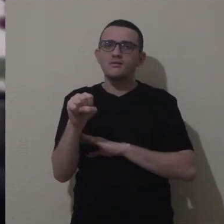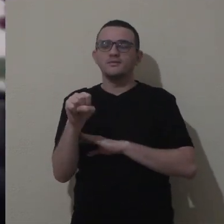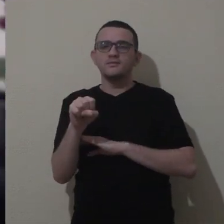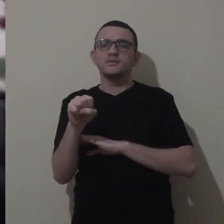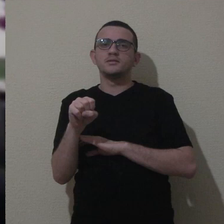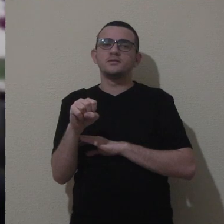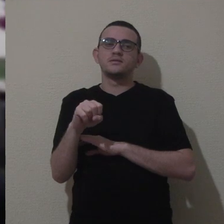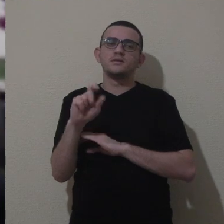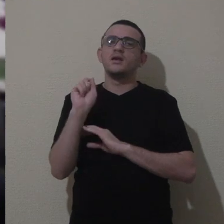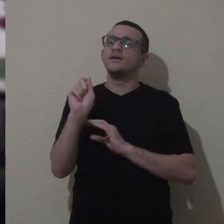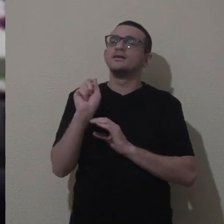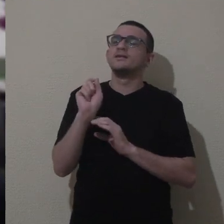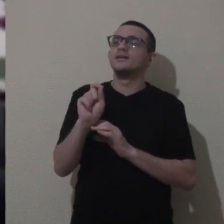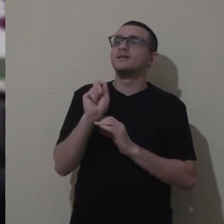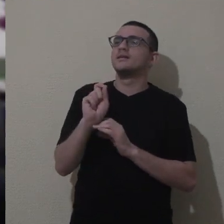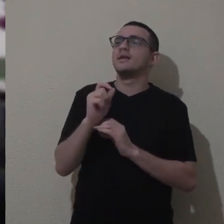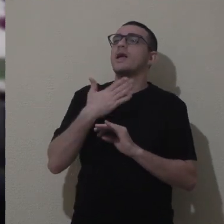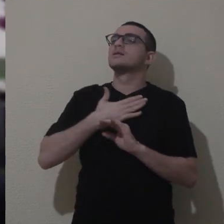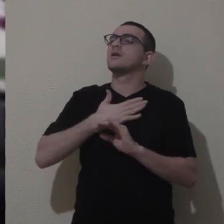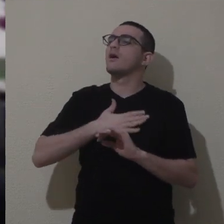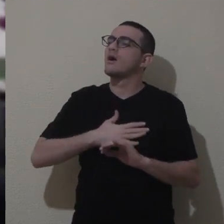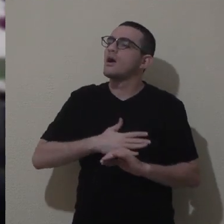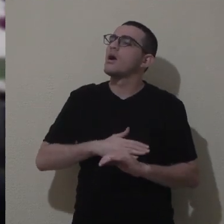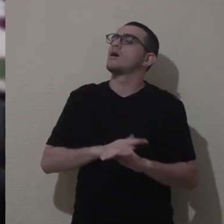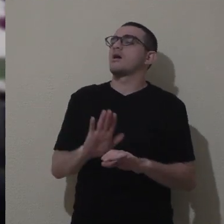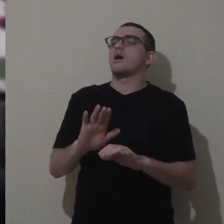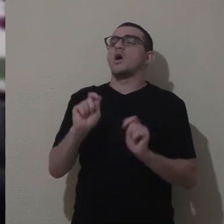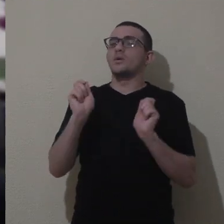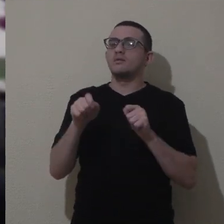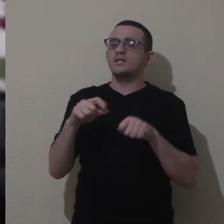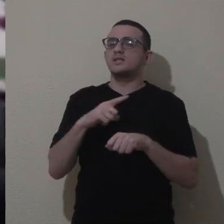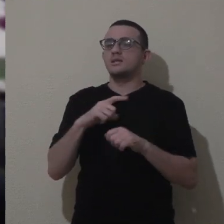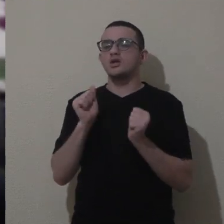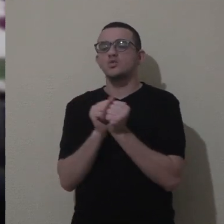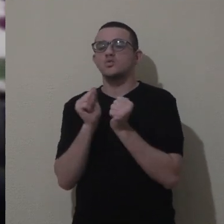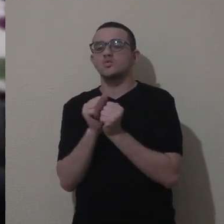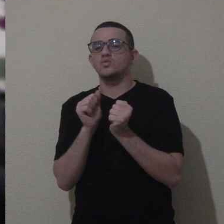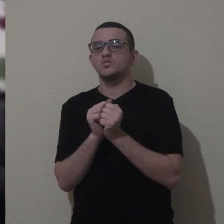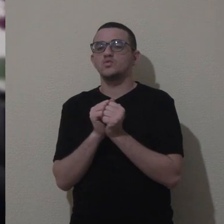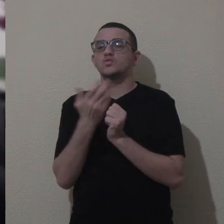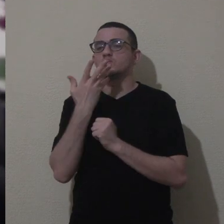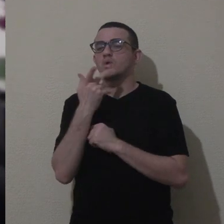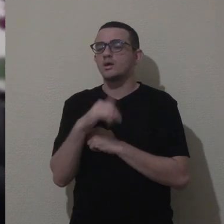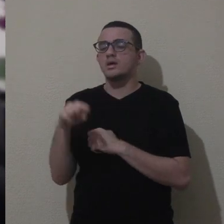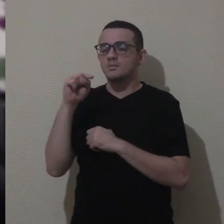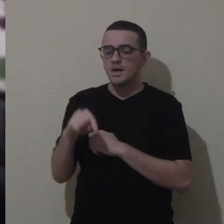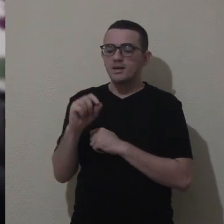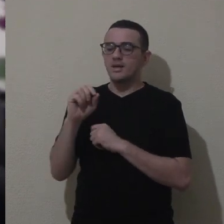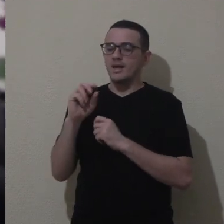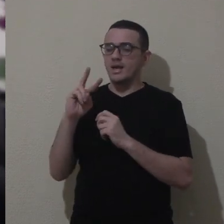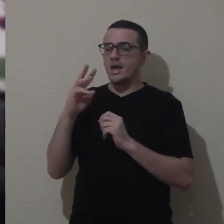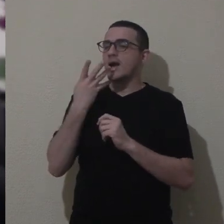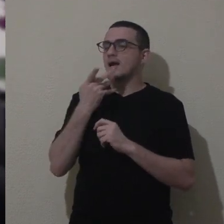né? No aspecto de essa calma que a criança precisa ter para que ela saiba que ela